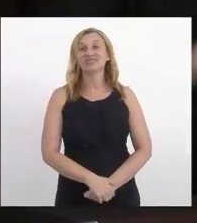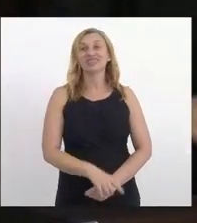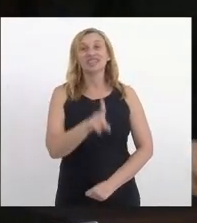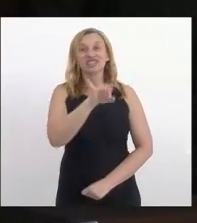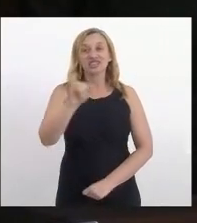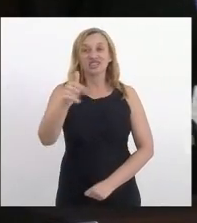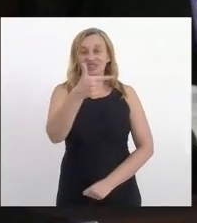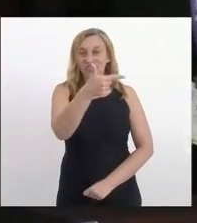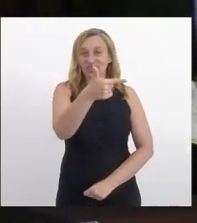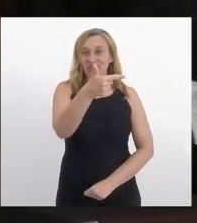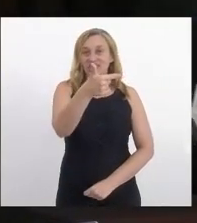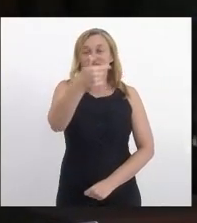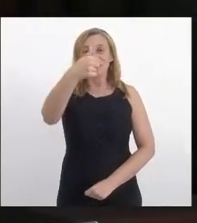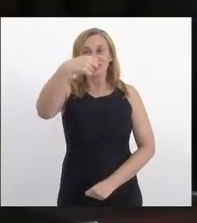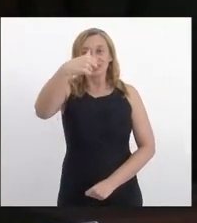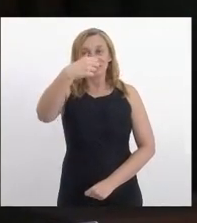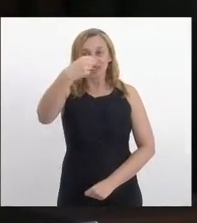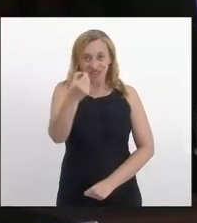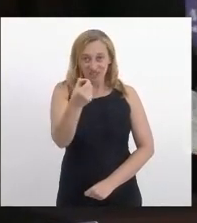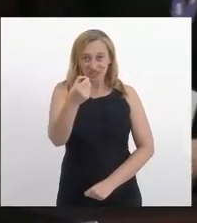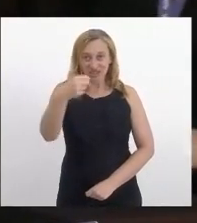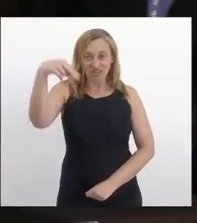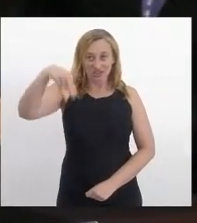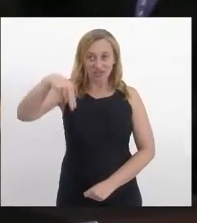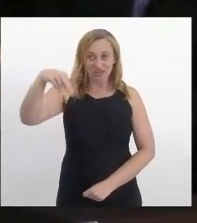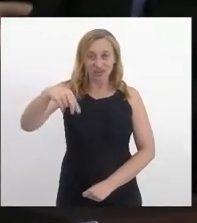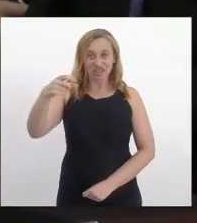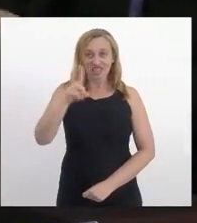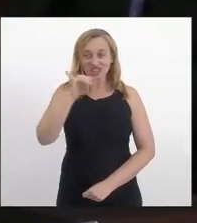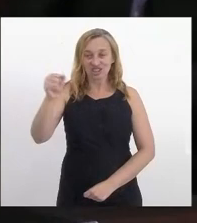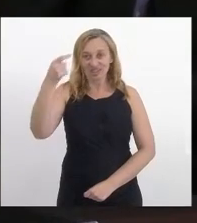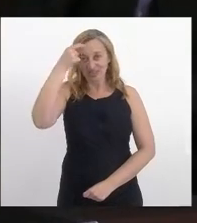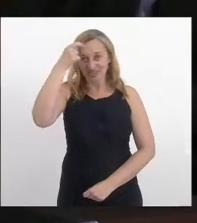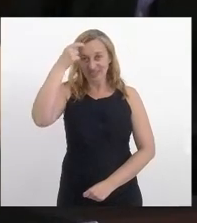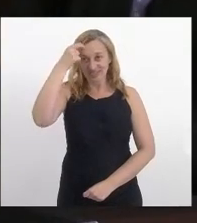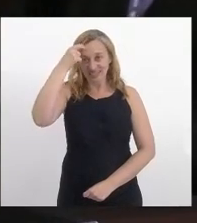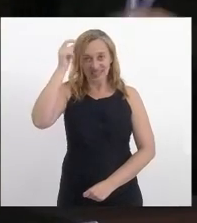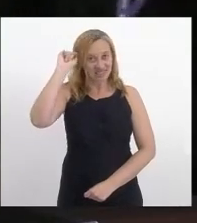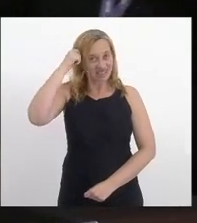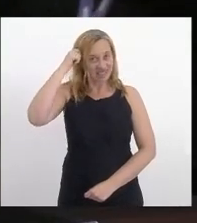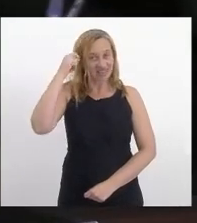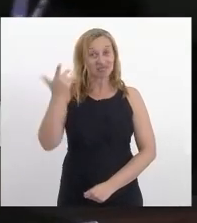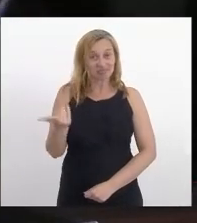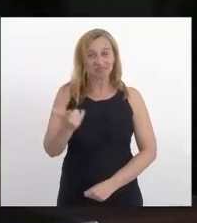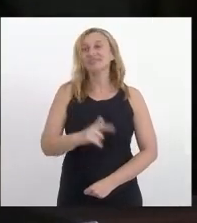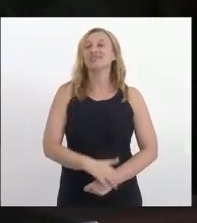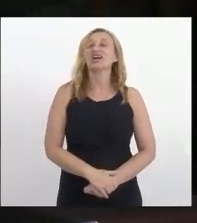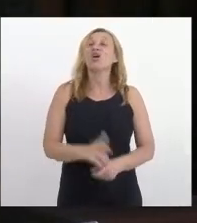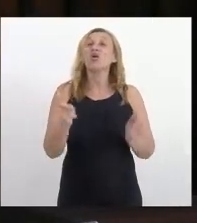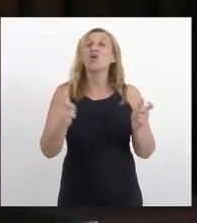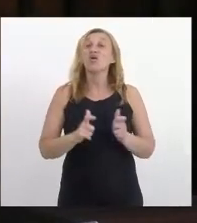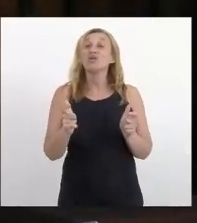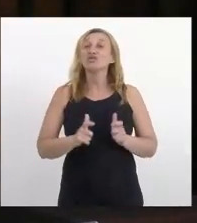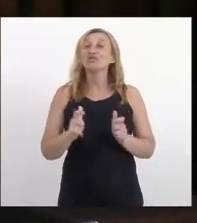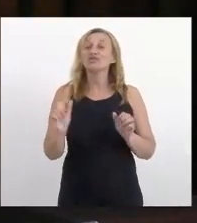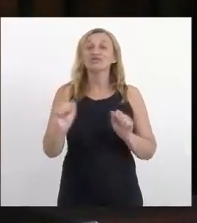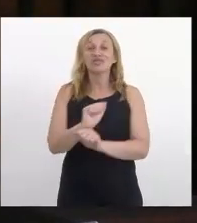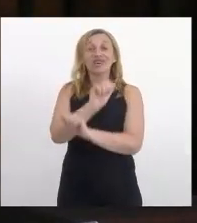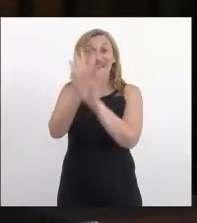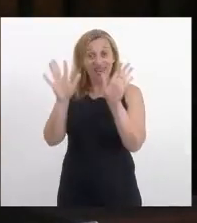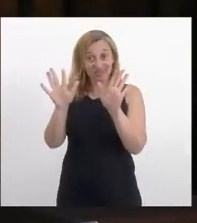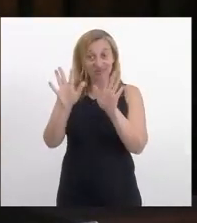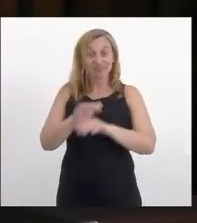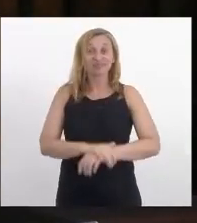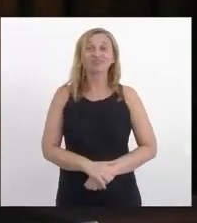dia 20 de novembro, Dia da Consciência Negra, né, onde ficou claro,